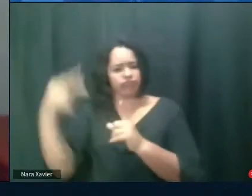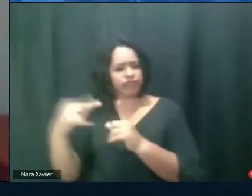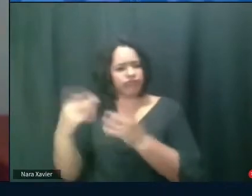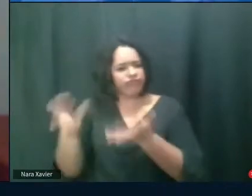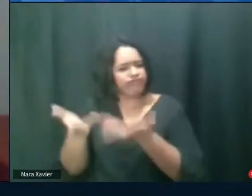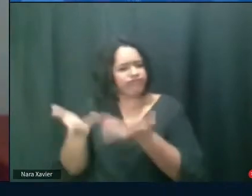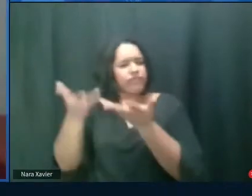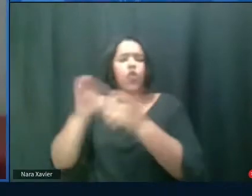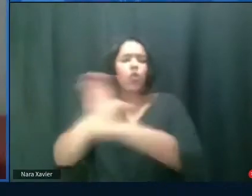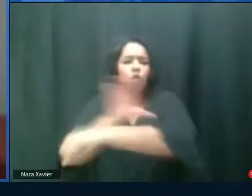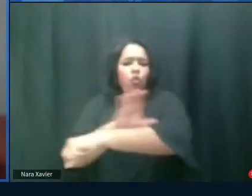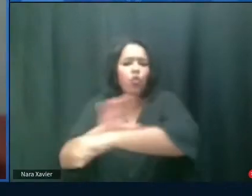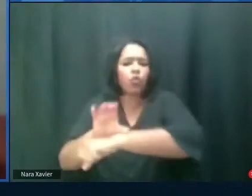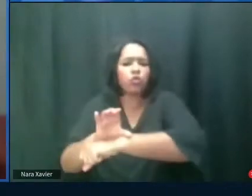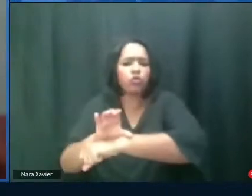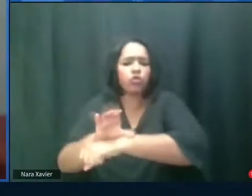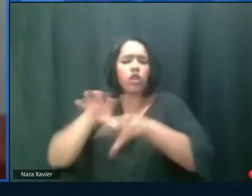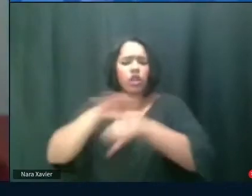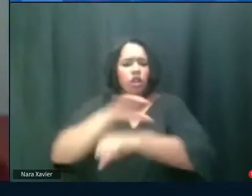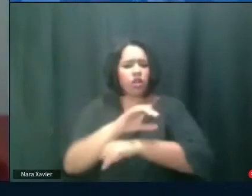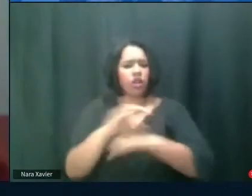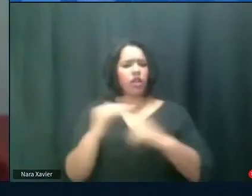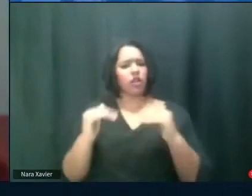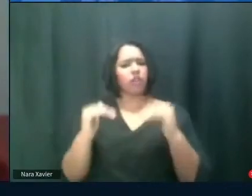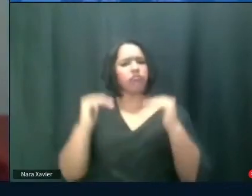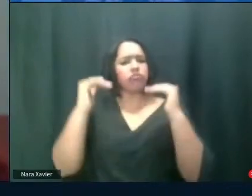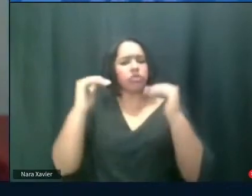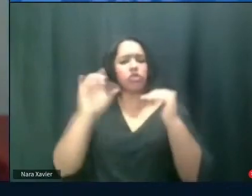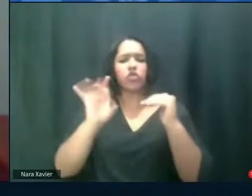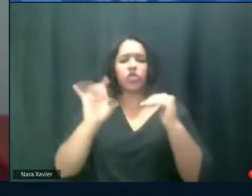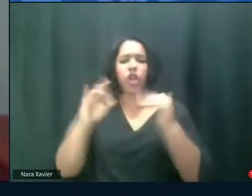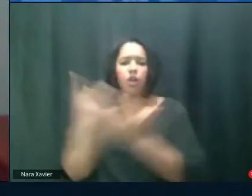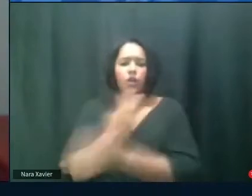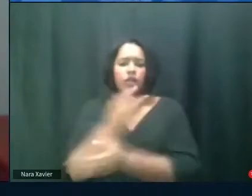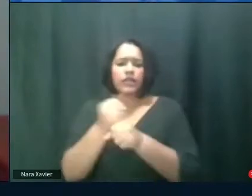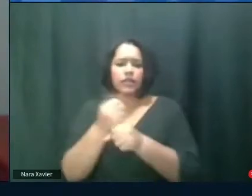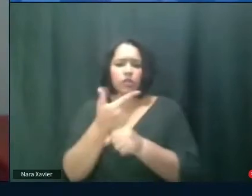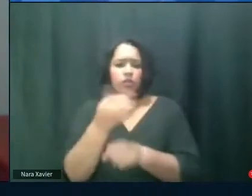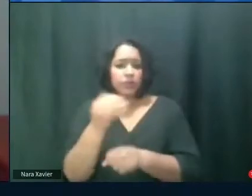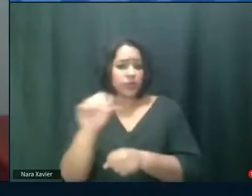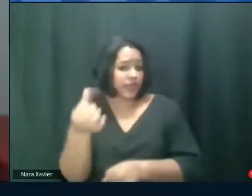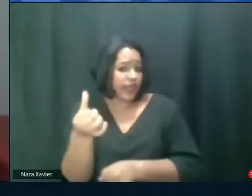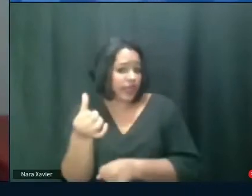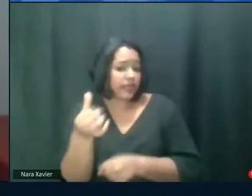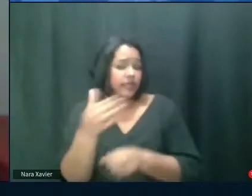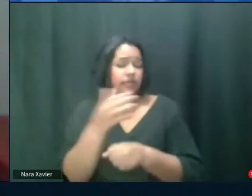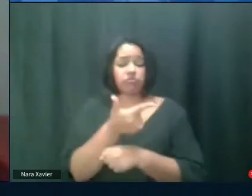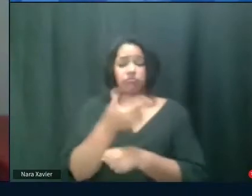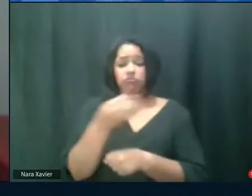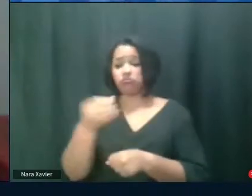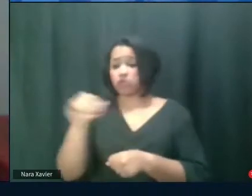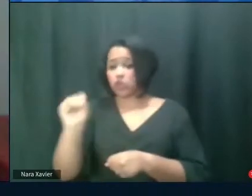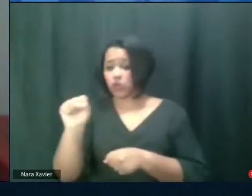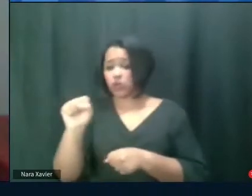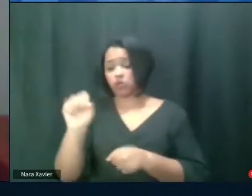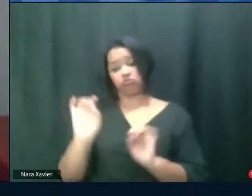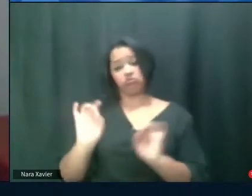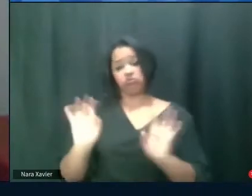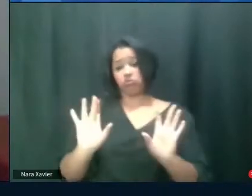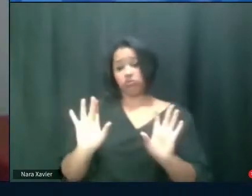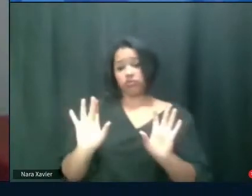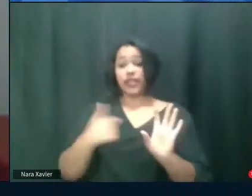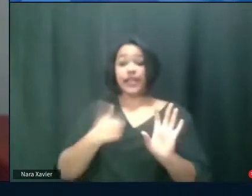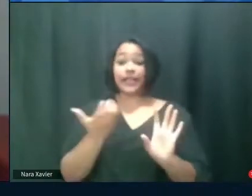vem em 2006, 2008. Então, eu acredito que realmente é mais por essa questão e pela questão de